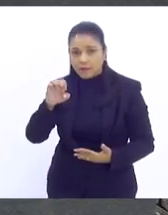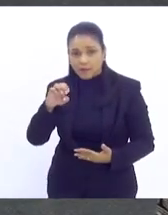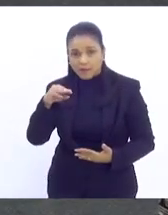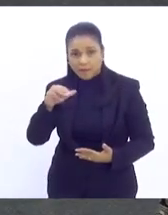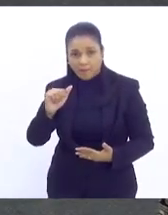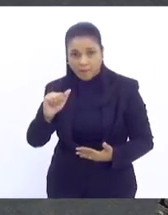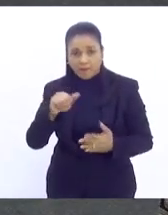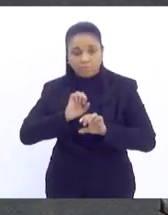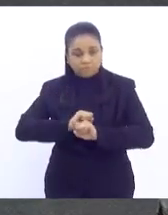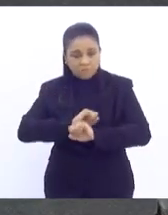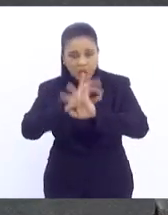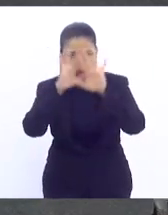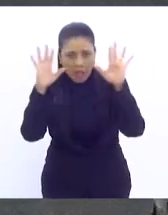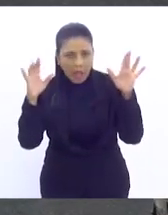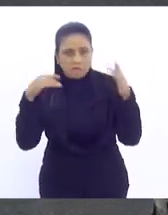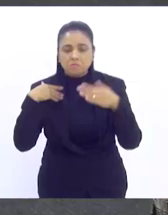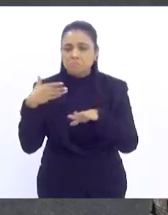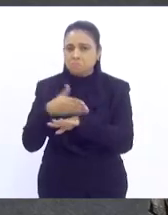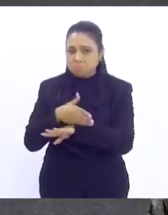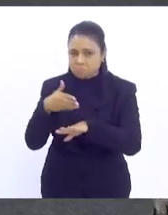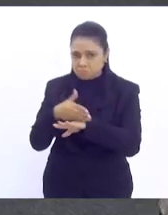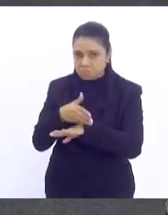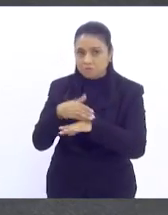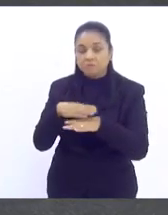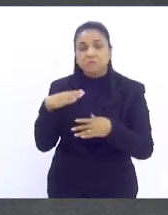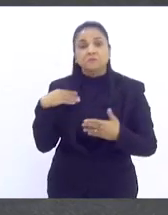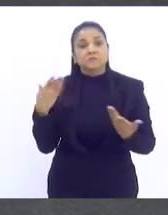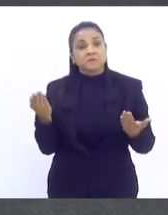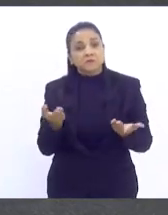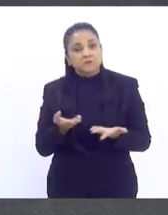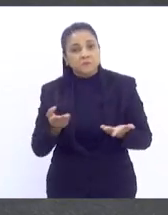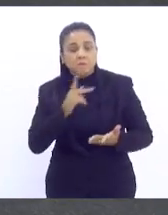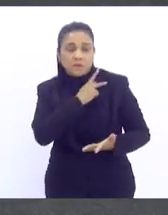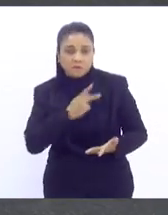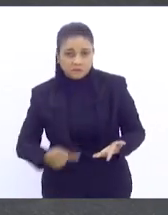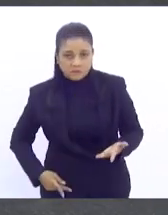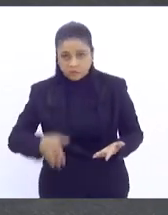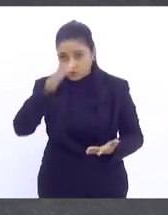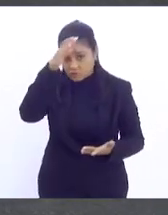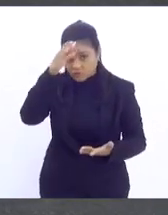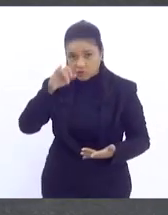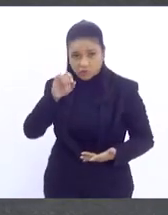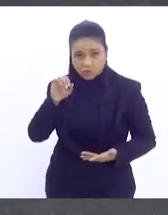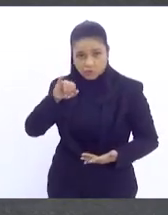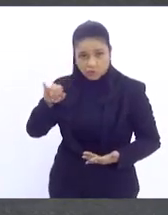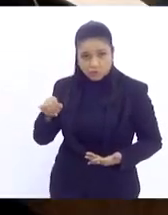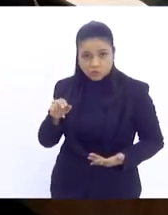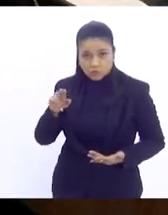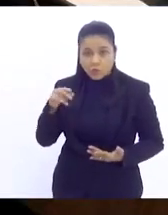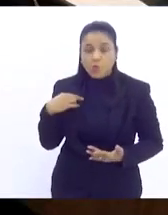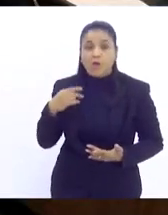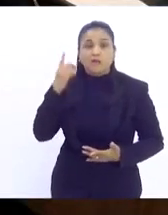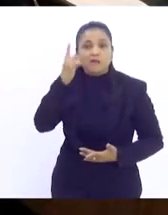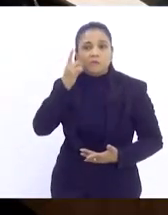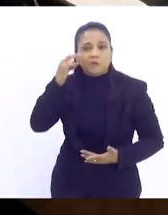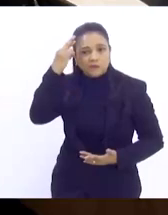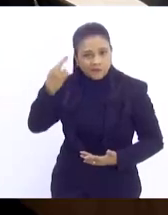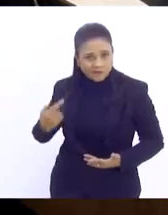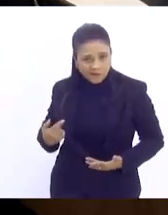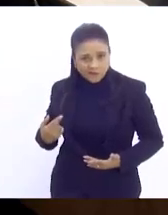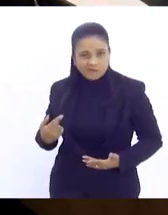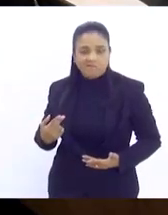transparente mais participativo e rapidamente presidenta tia Ju deputada Renata Souza para fazer